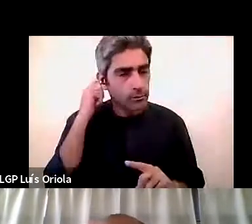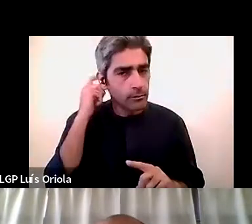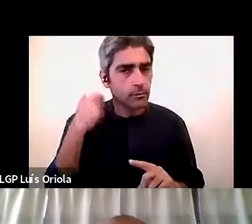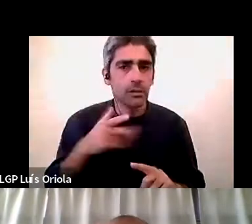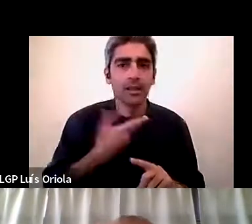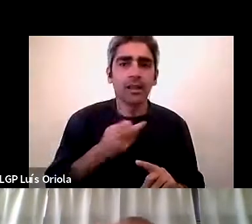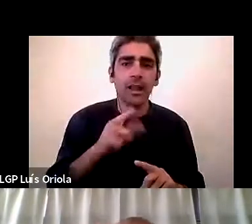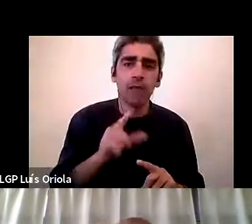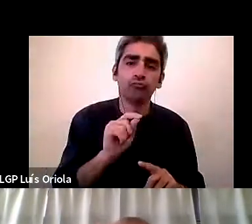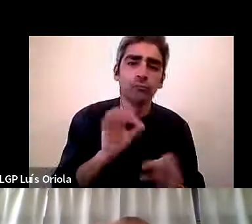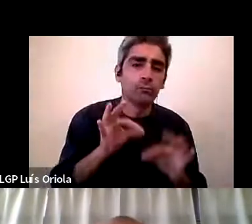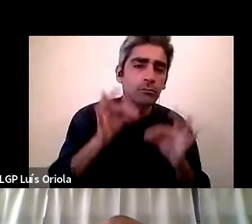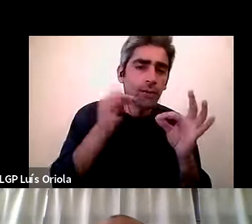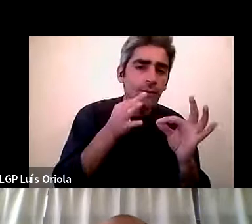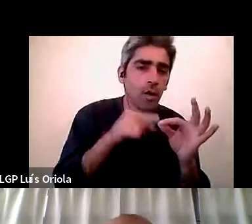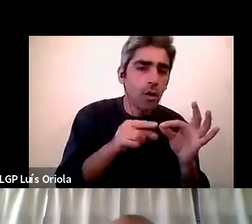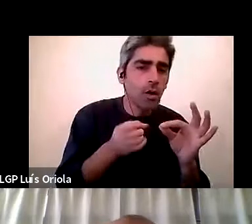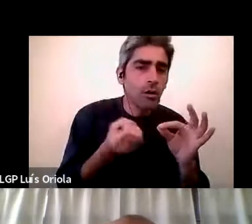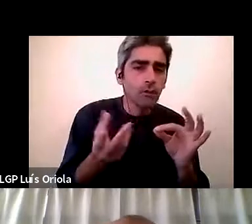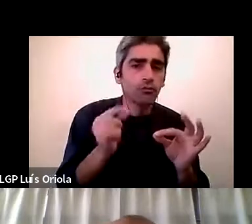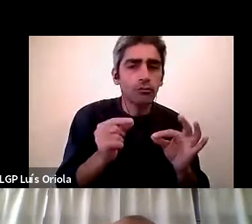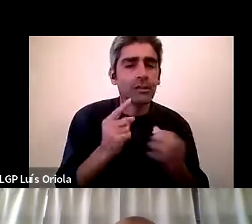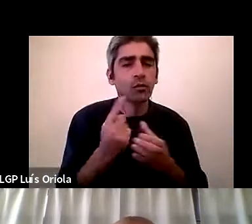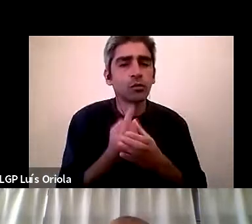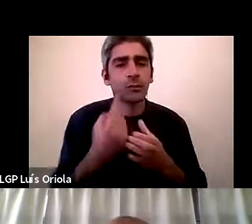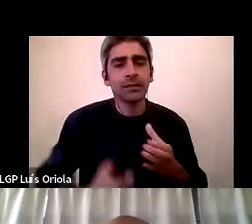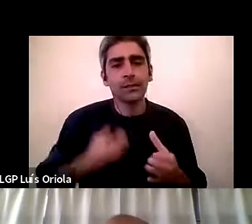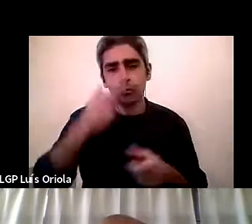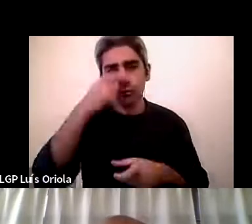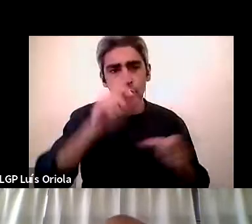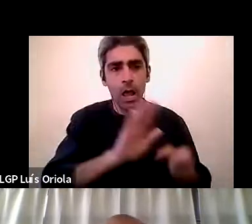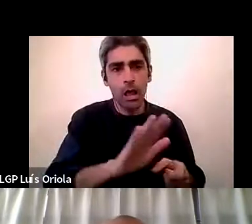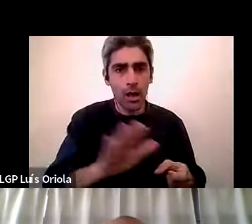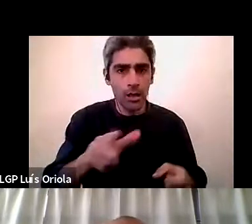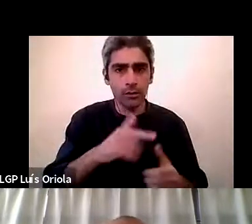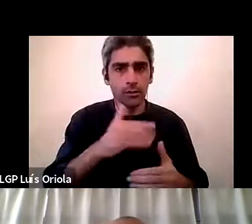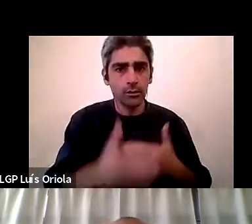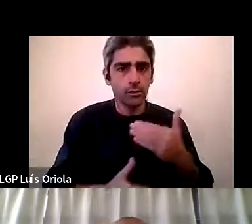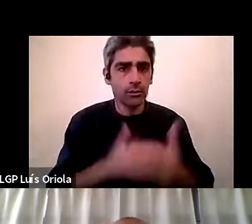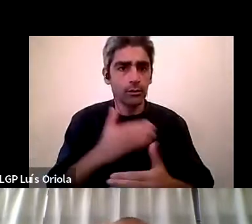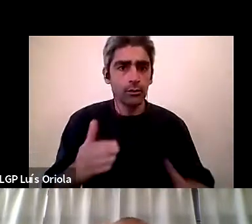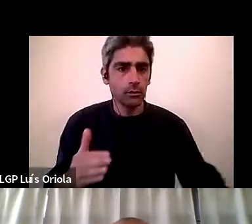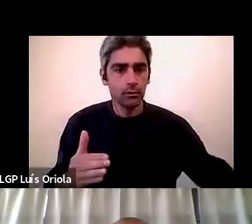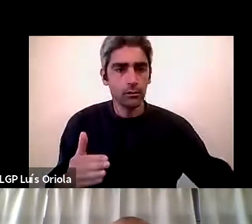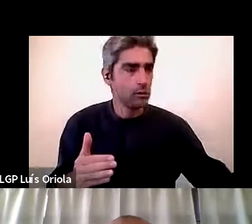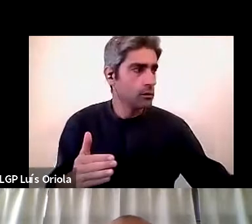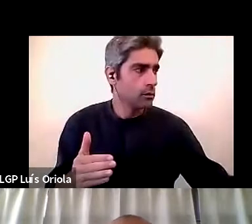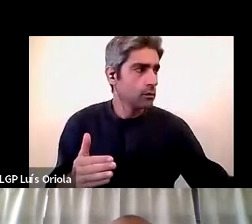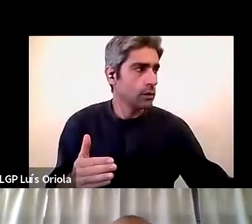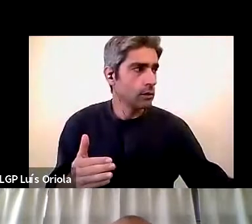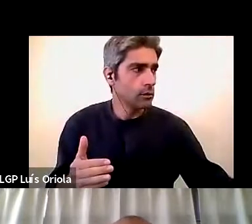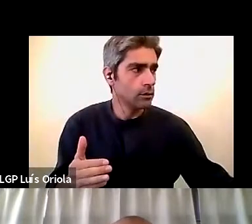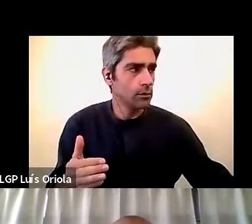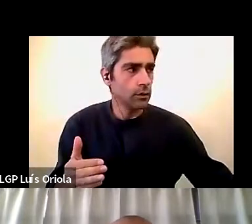levantou um bocadinho o véu, o sentimento de isolamento que as pessoas têm neste processo, é muito importante esta passagem